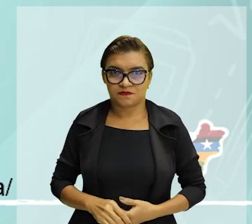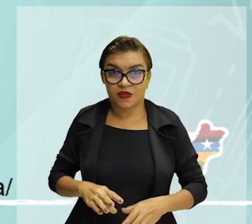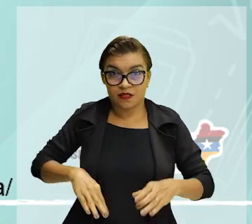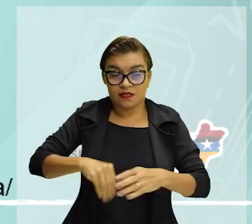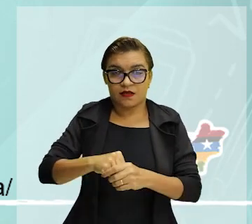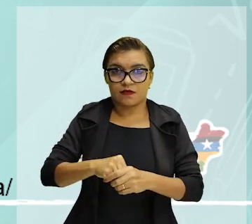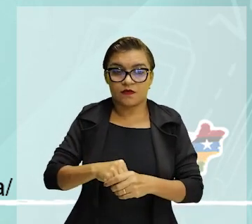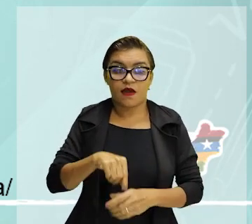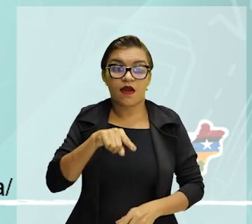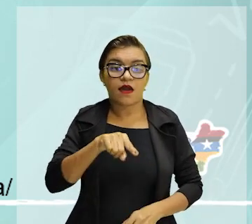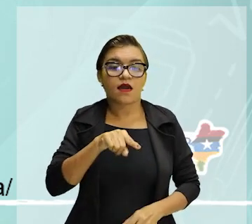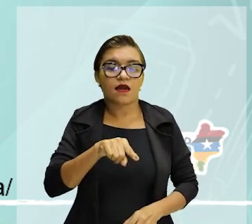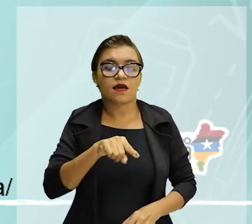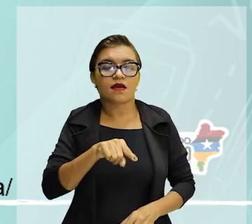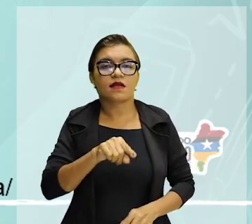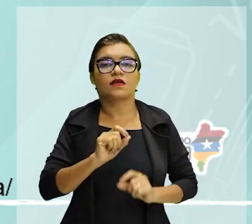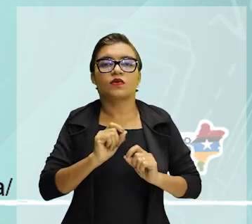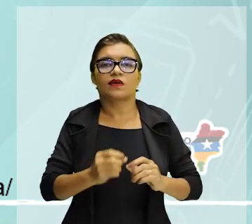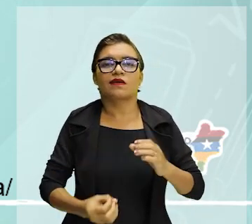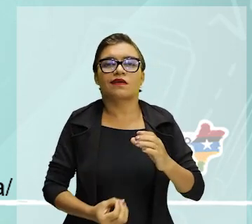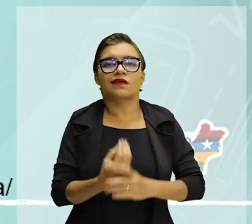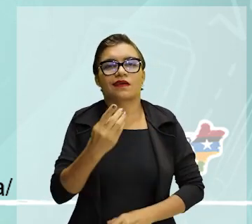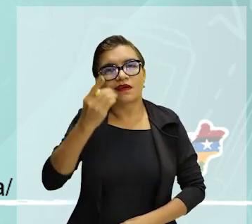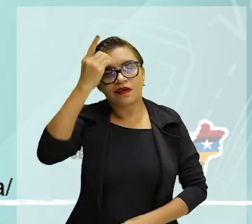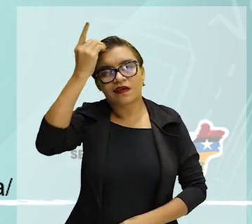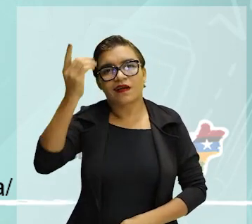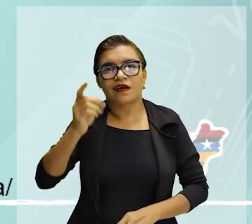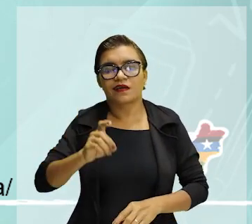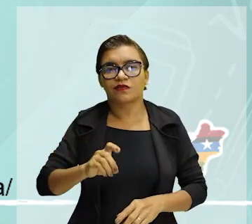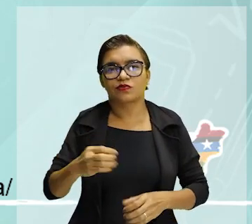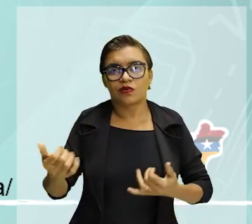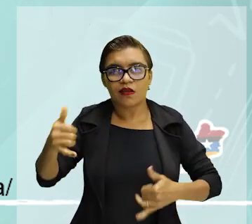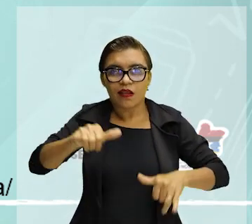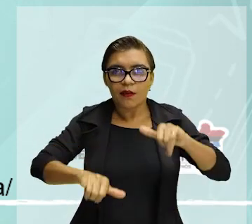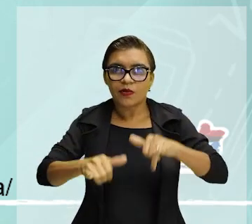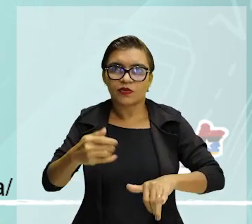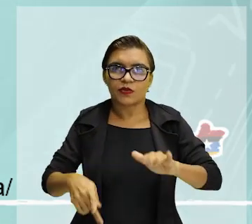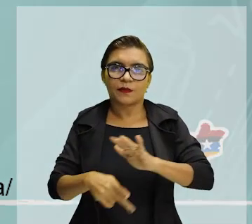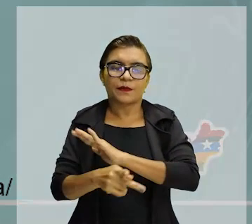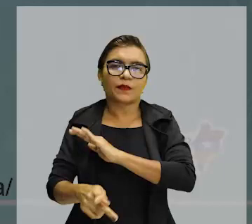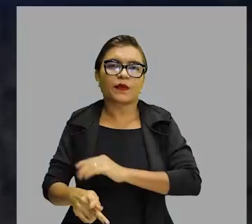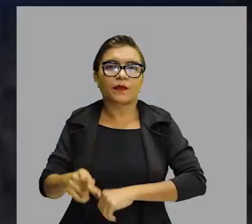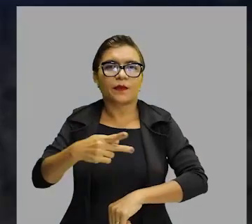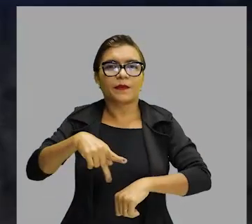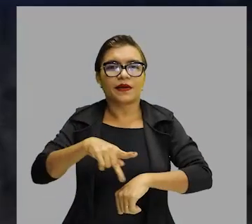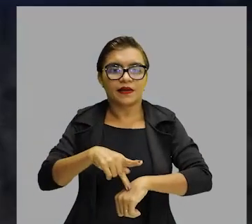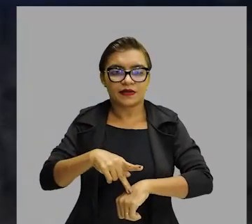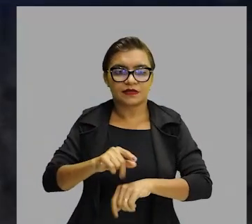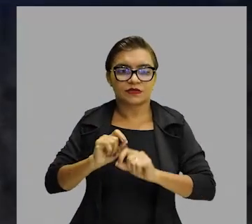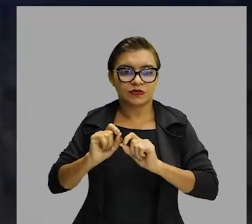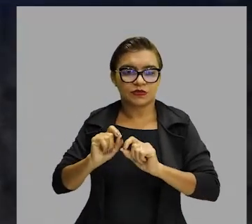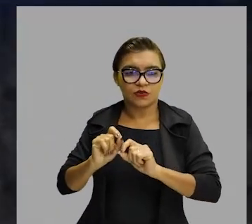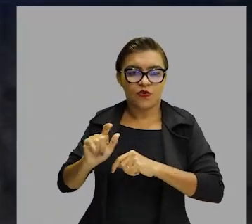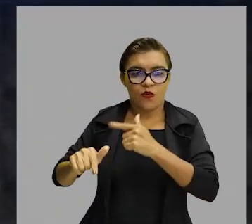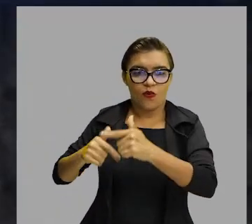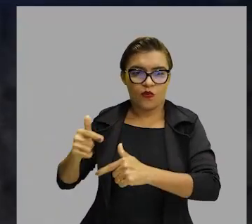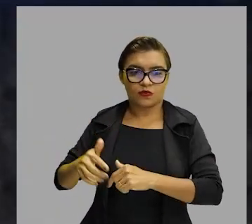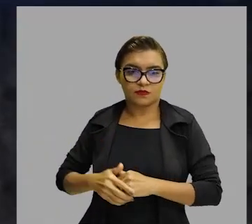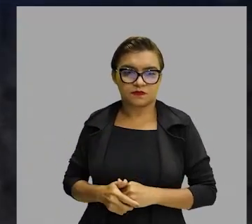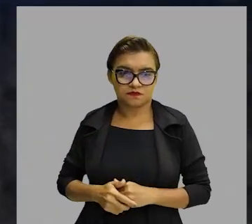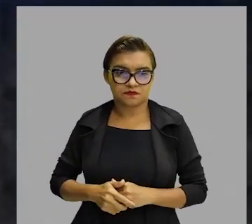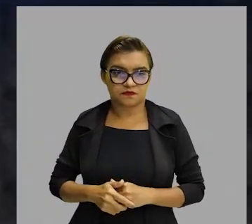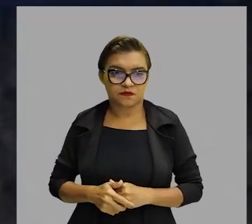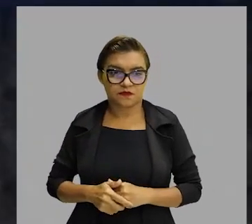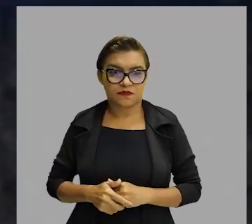E foi inventado nos laboratórios da Bell nos anos 40. O transistor é um substituto das